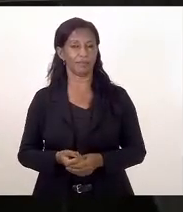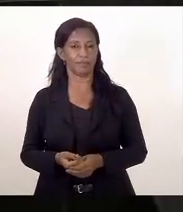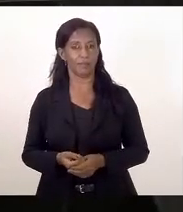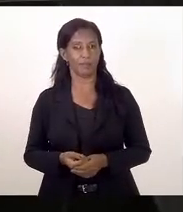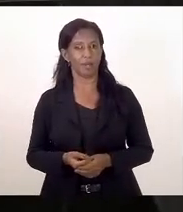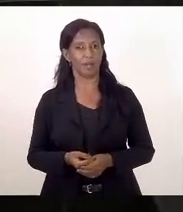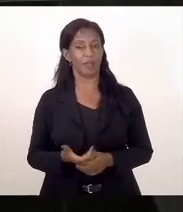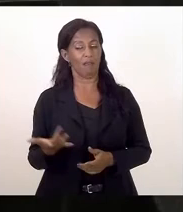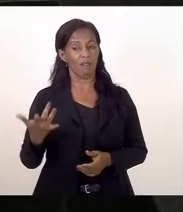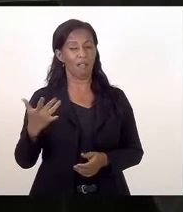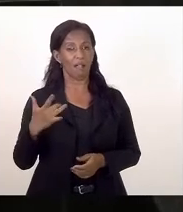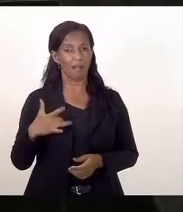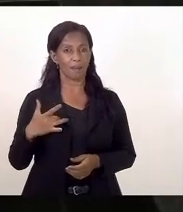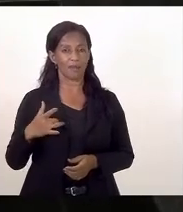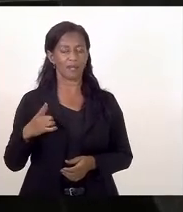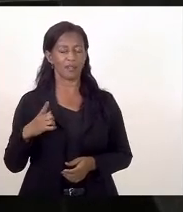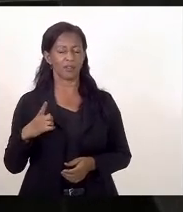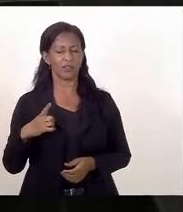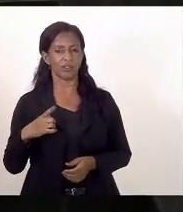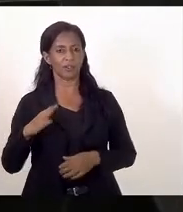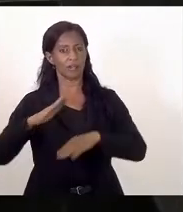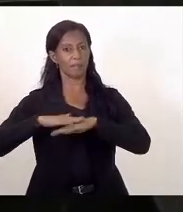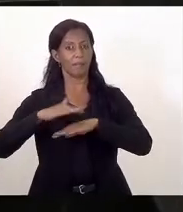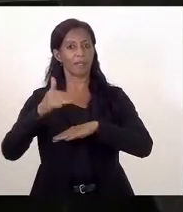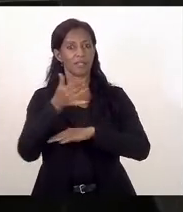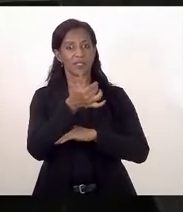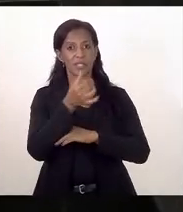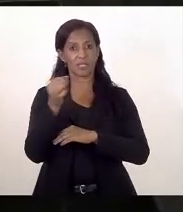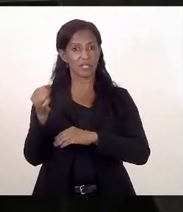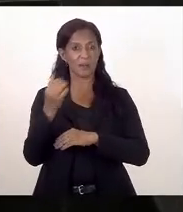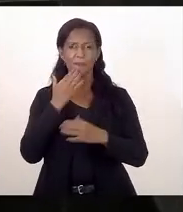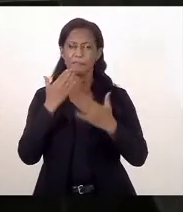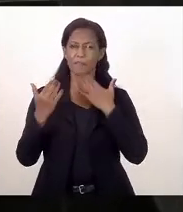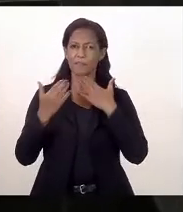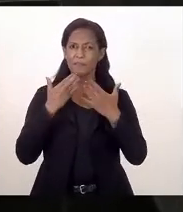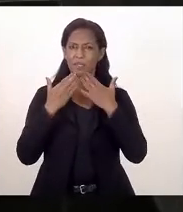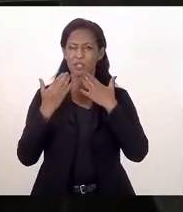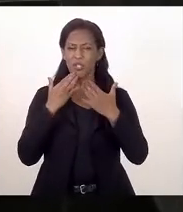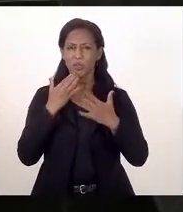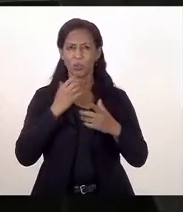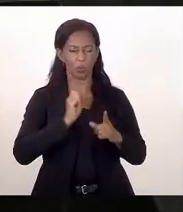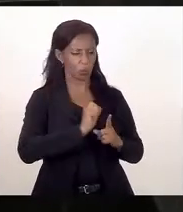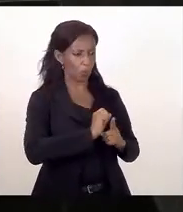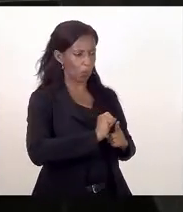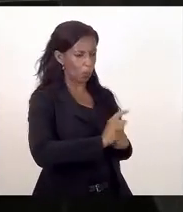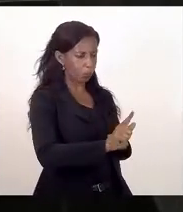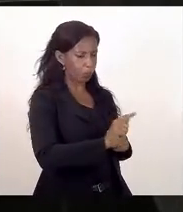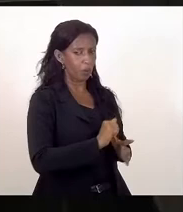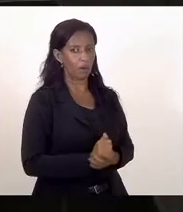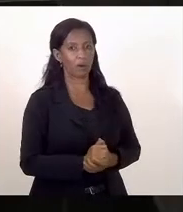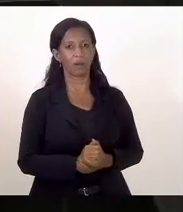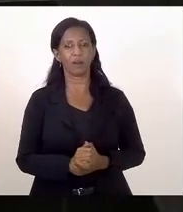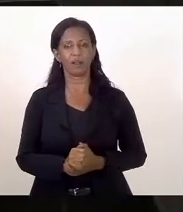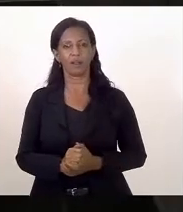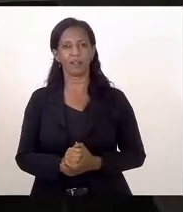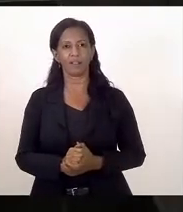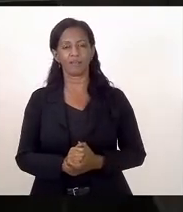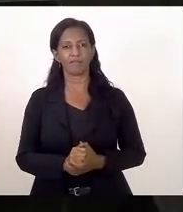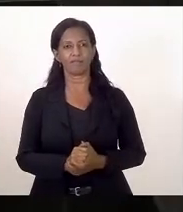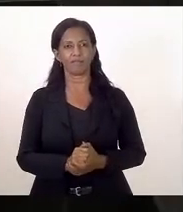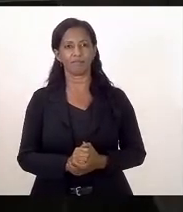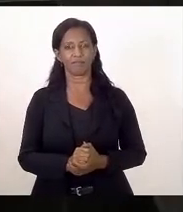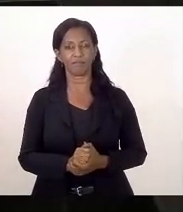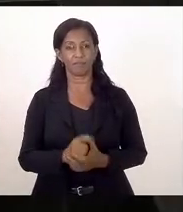apesar de existir lá mais de 100 pedidos de impeachment, função do trabalho do